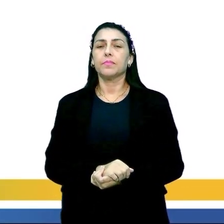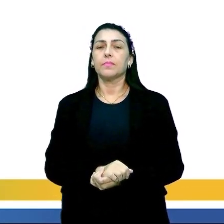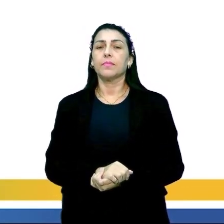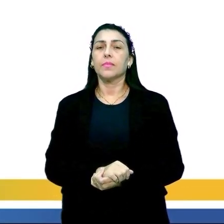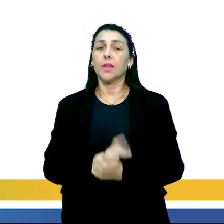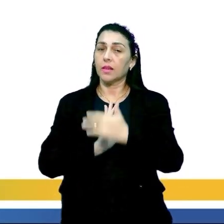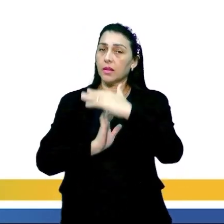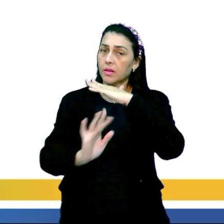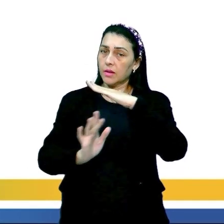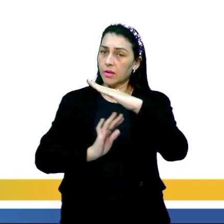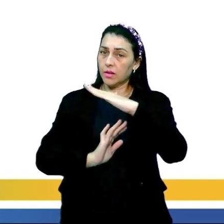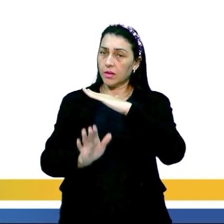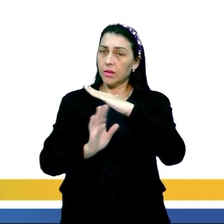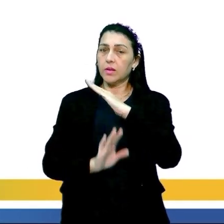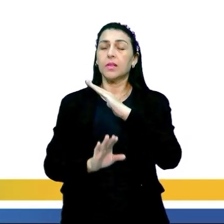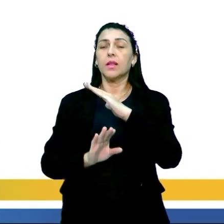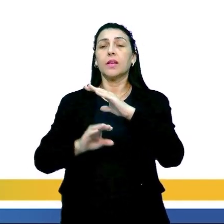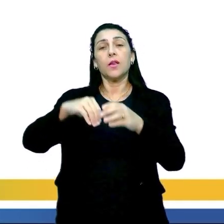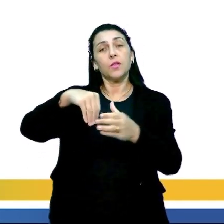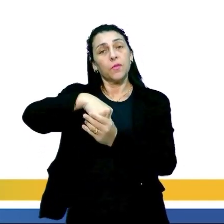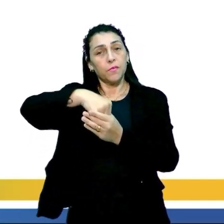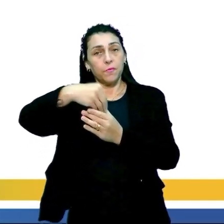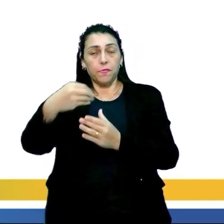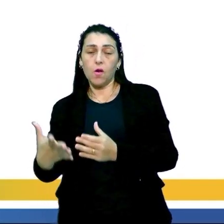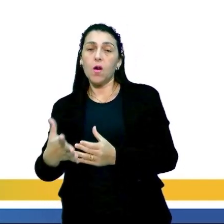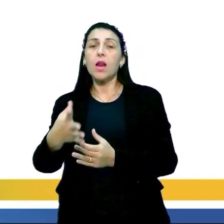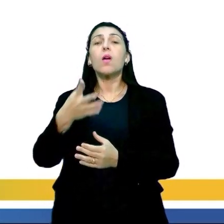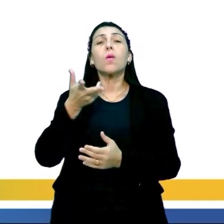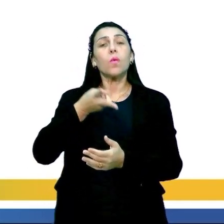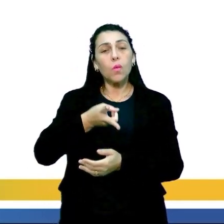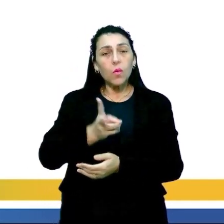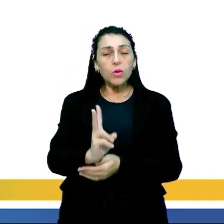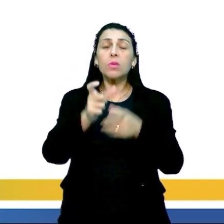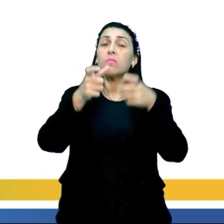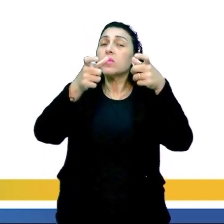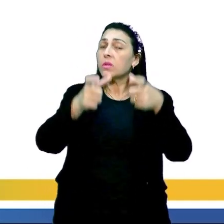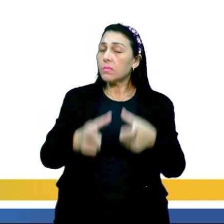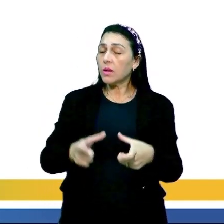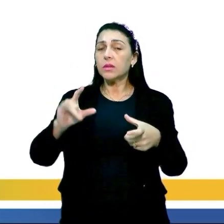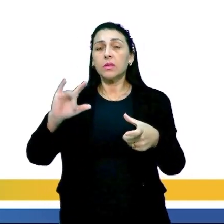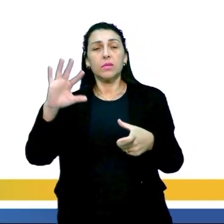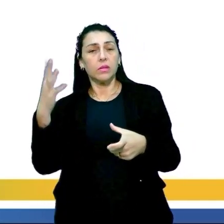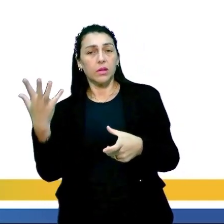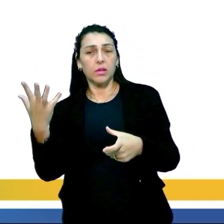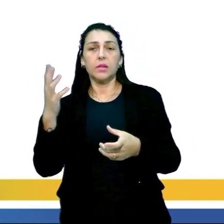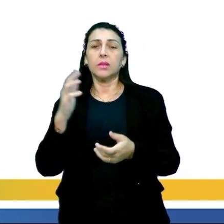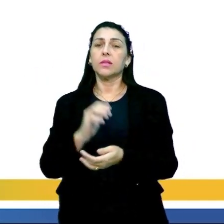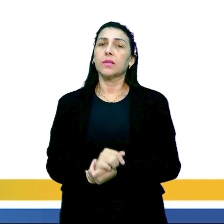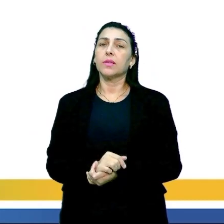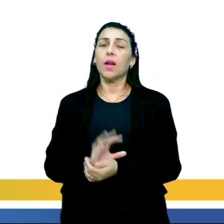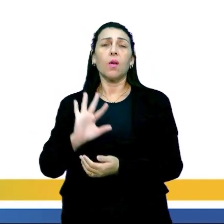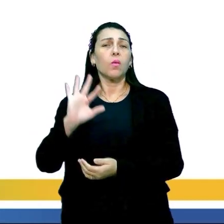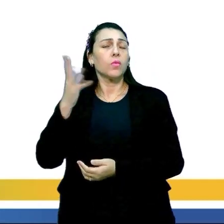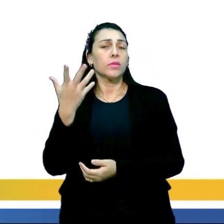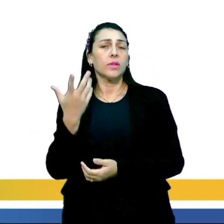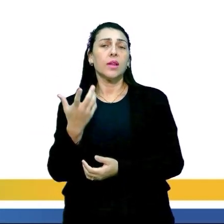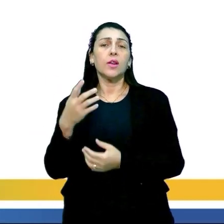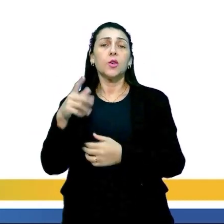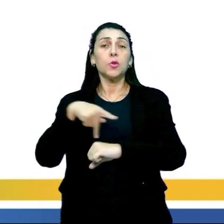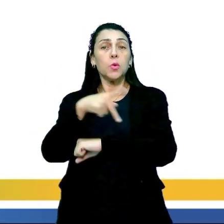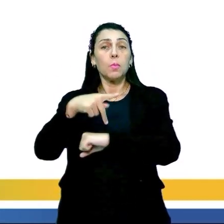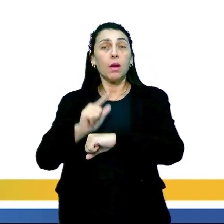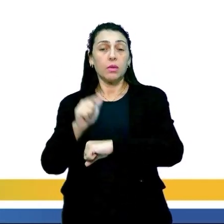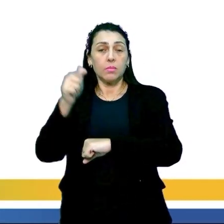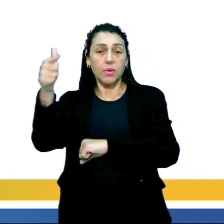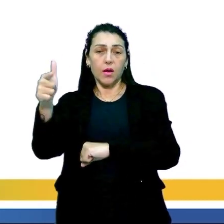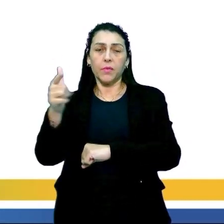As migrações externas, e aí a gente ainda continua quanto ao espaço em que elas acontecem, elas são aquelas que ocorrem de um país para o